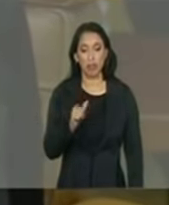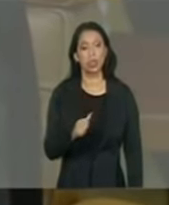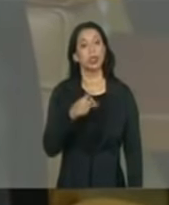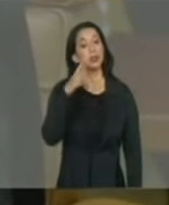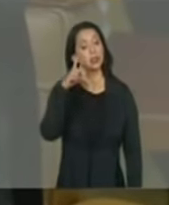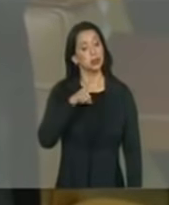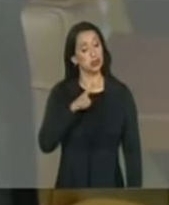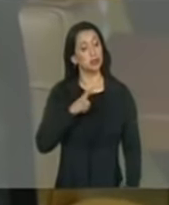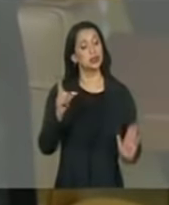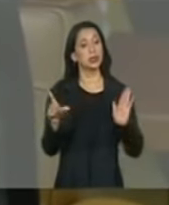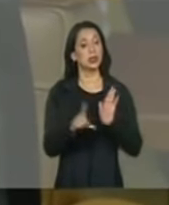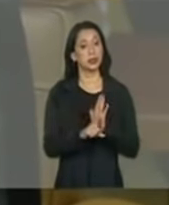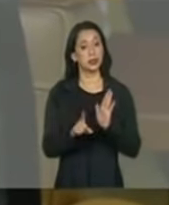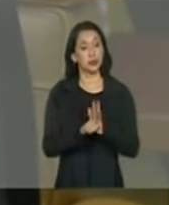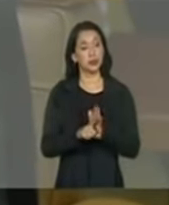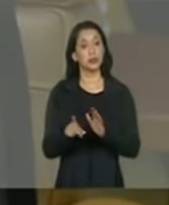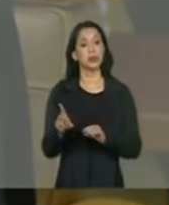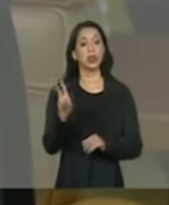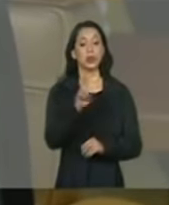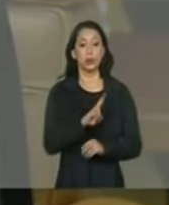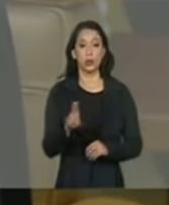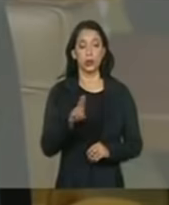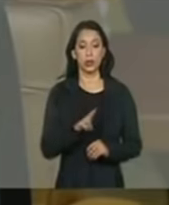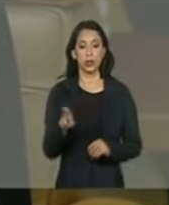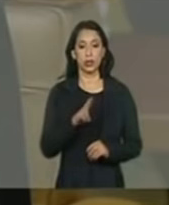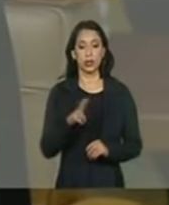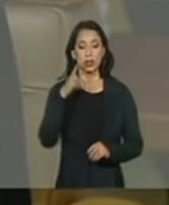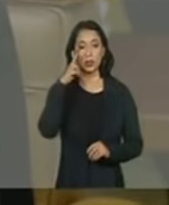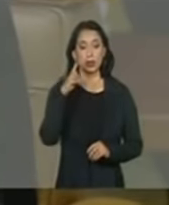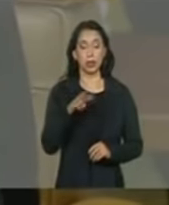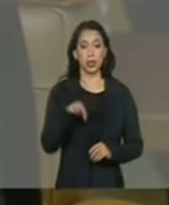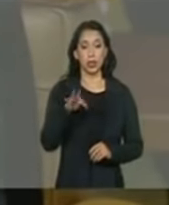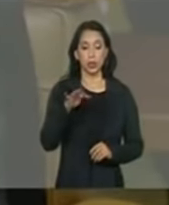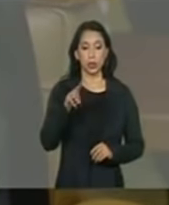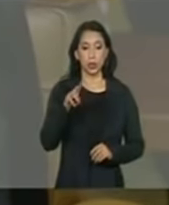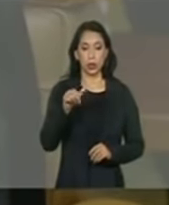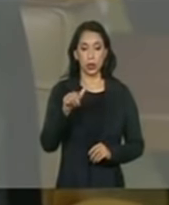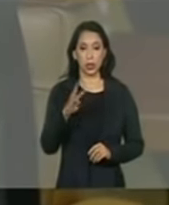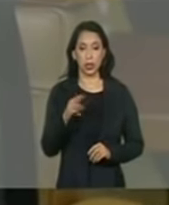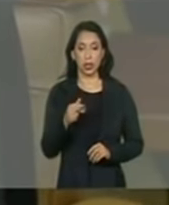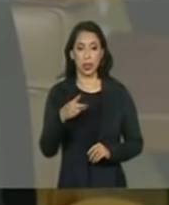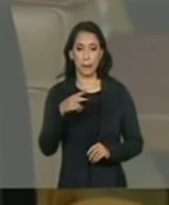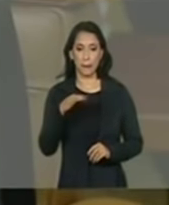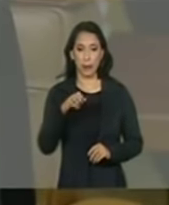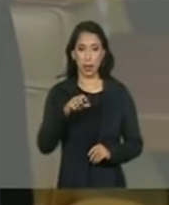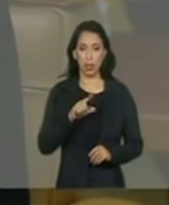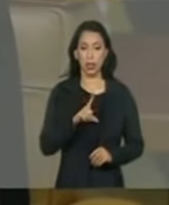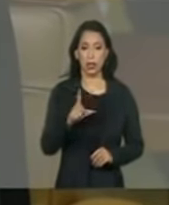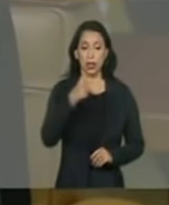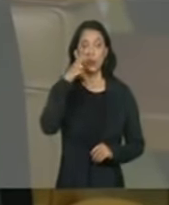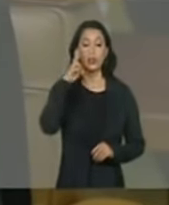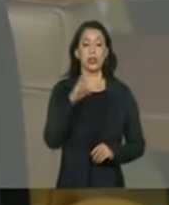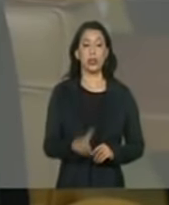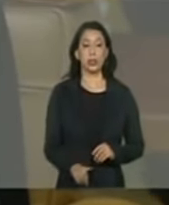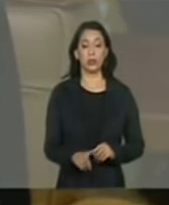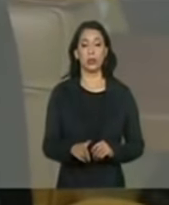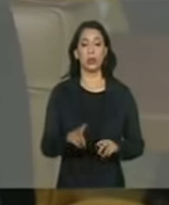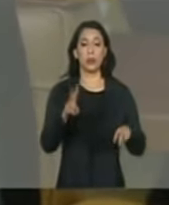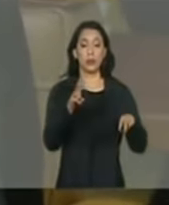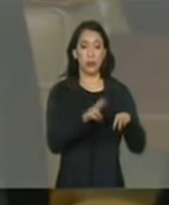os instrumentos de tutela cautelar penal como as diversas modalidades de prisão